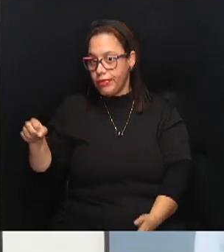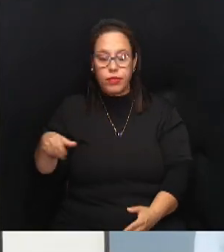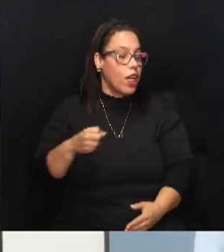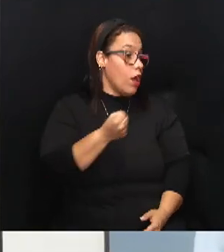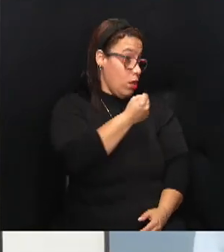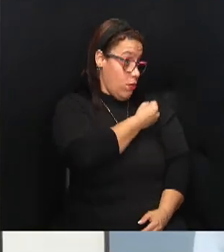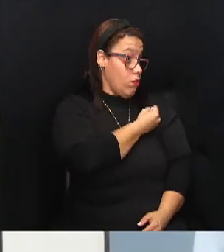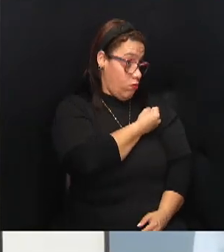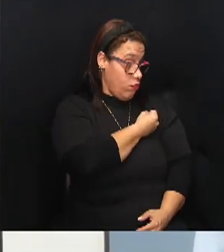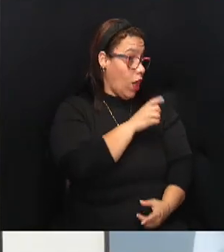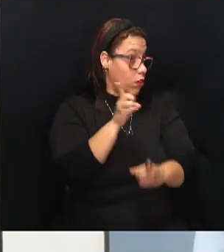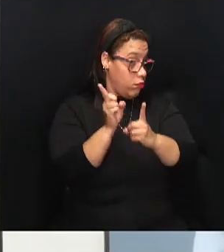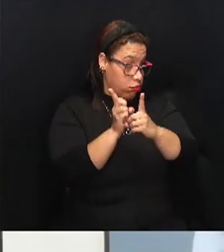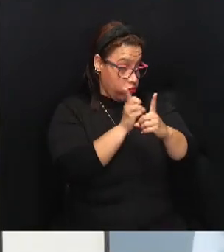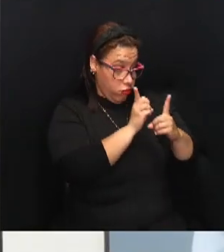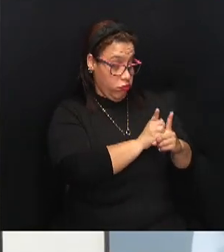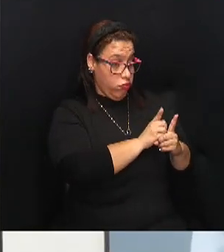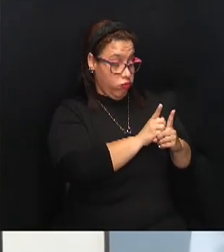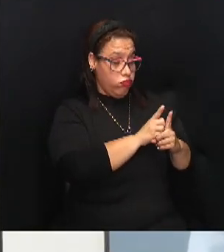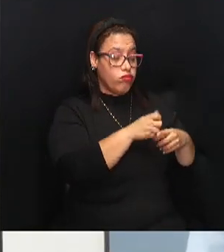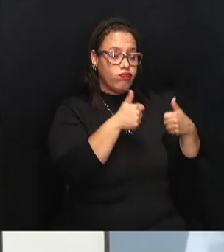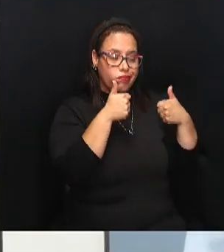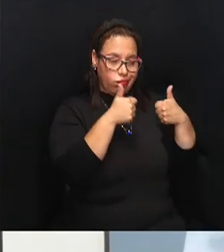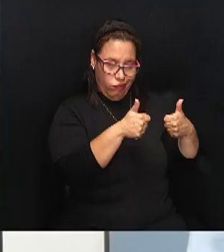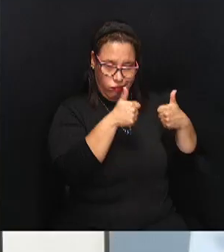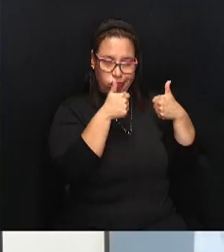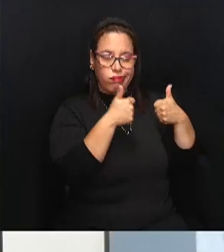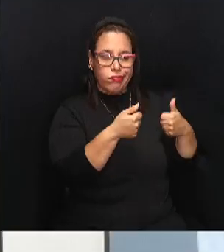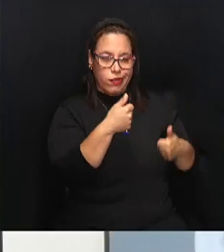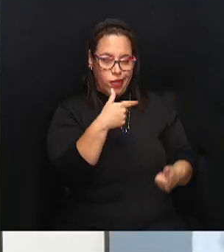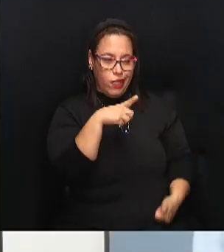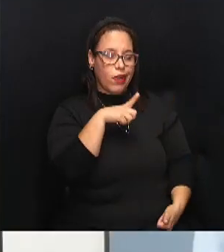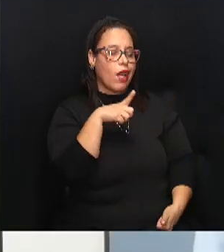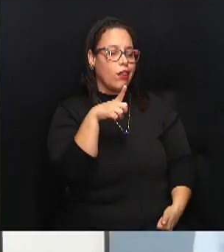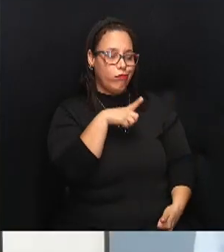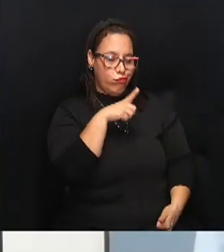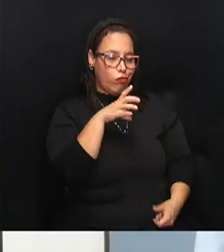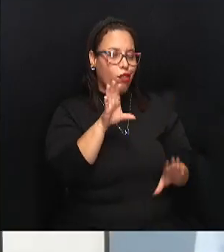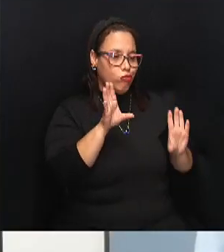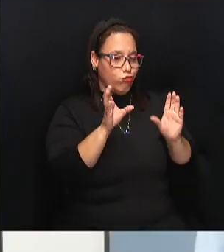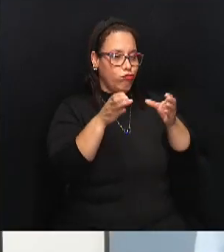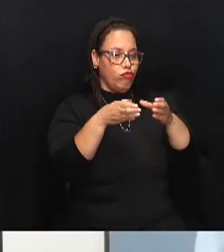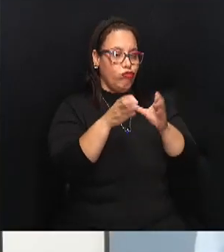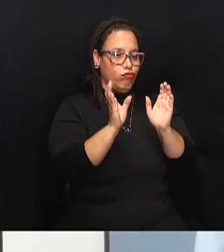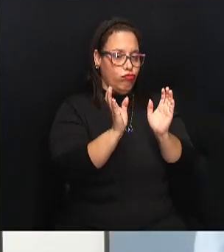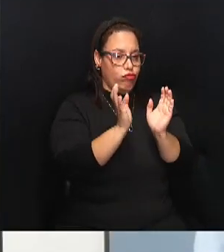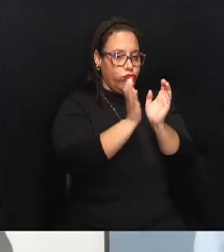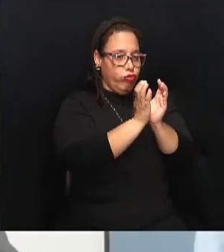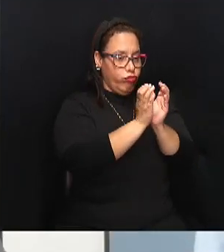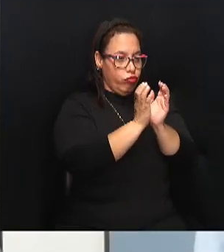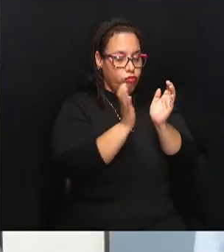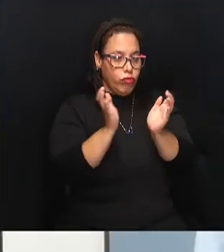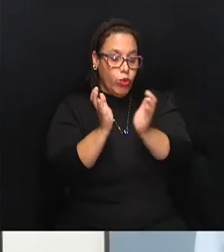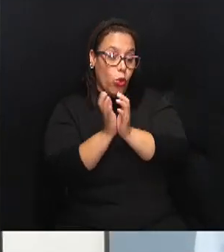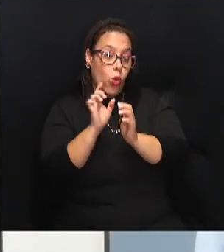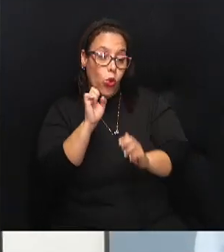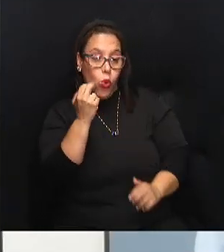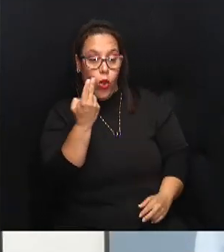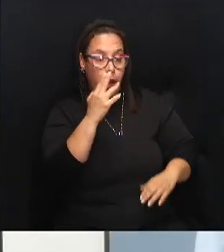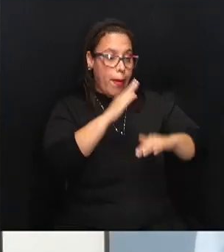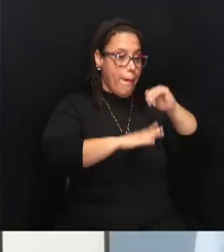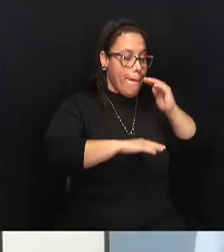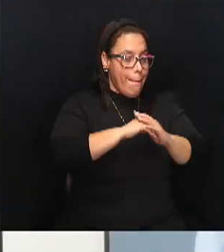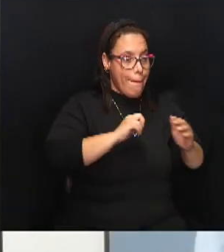aí que atenderiam bastante às demandas que a comunidade acaba ali, ou ações específicas